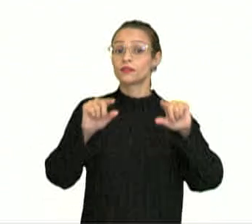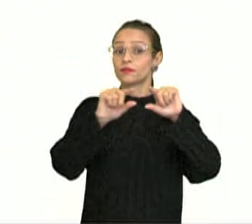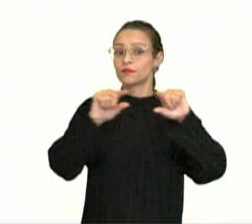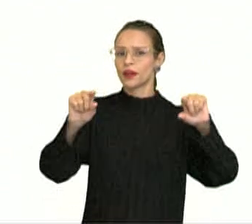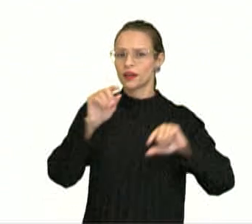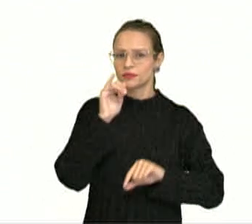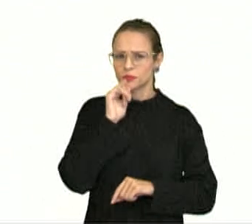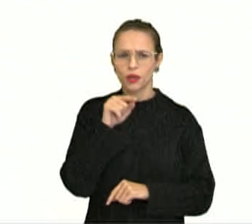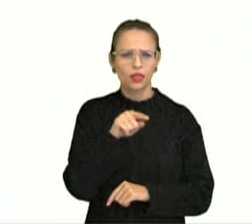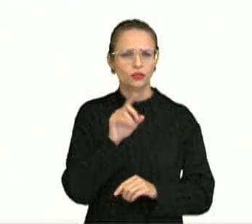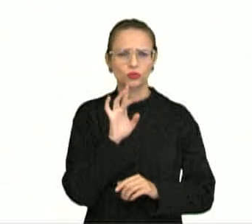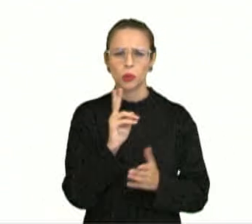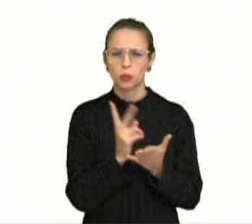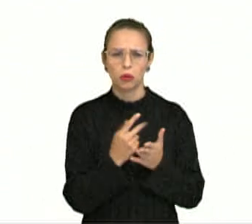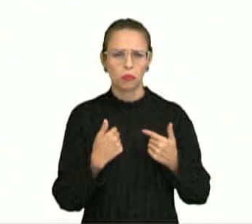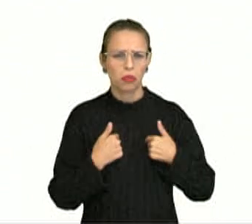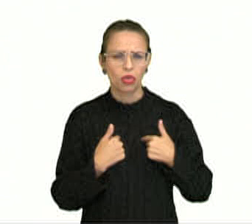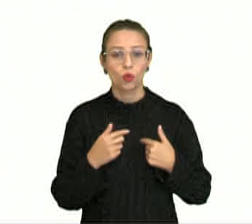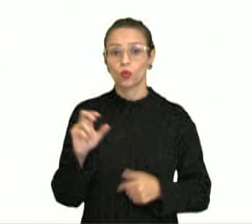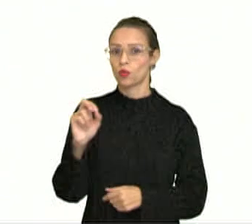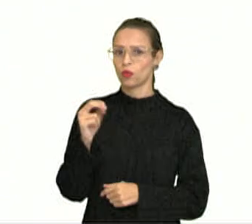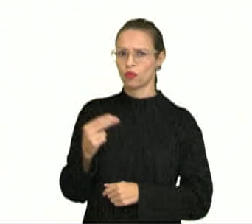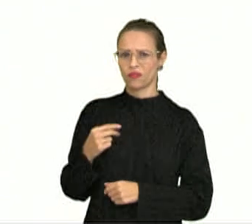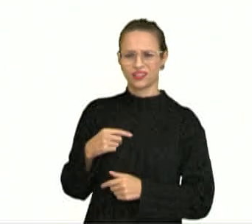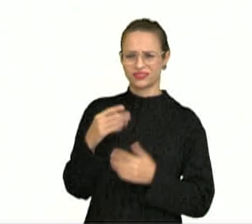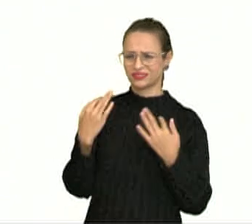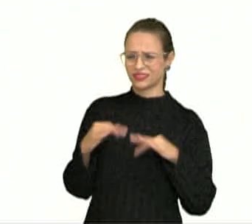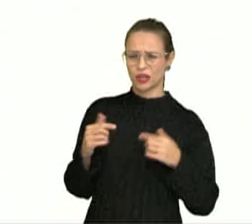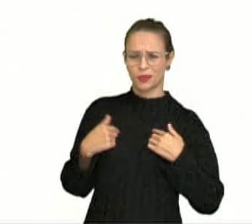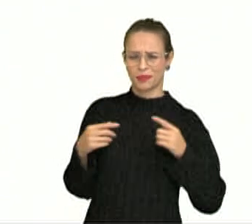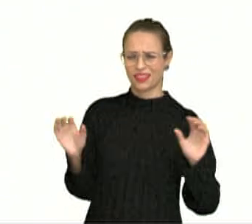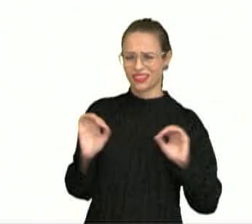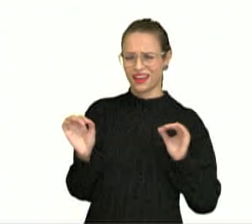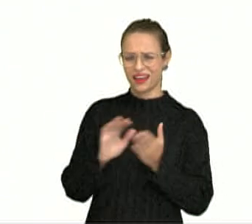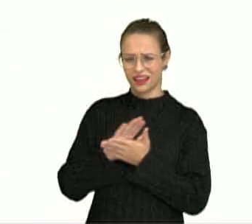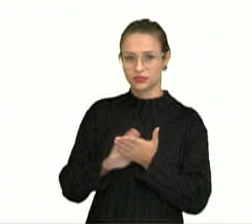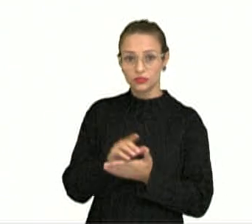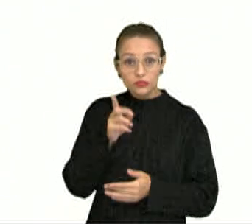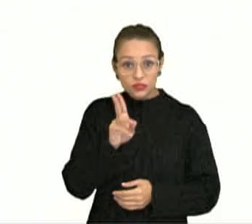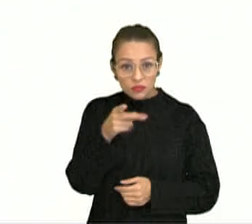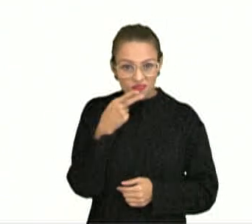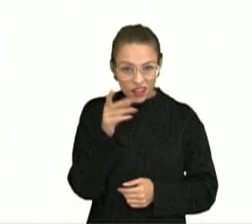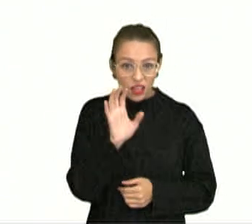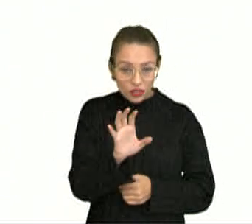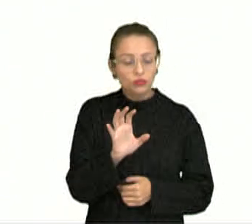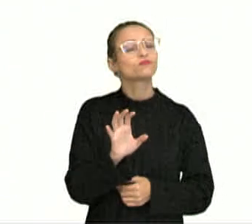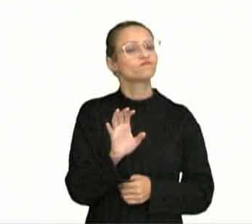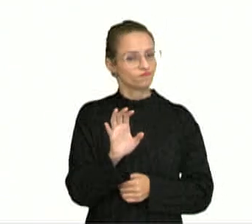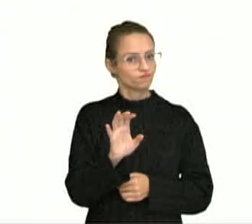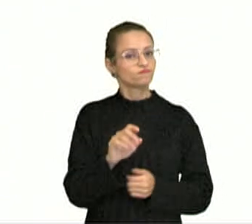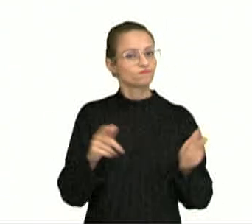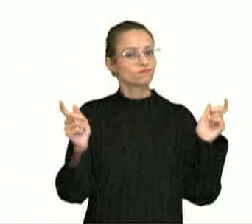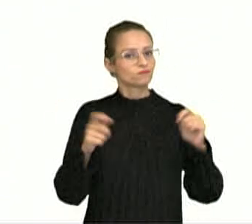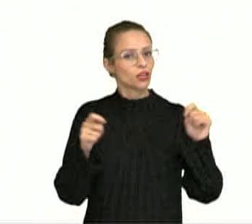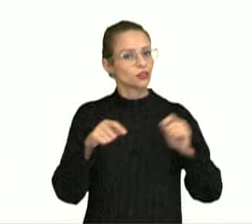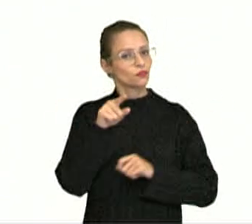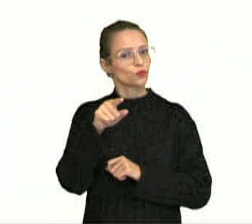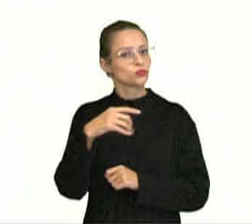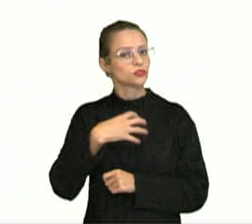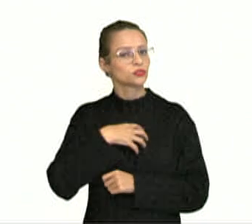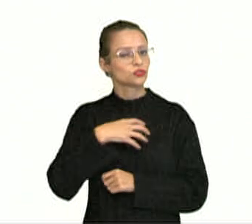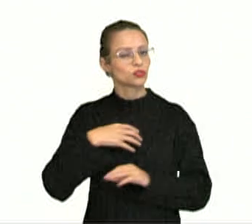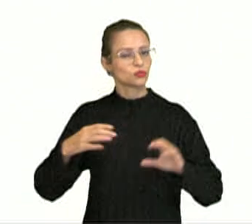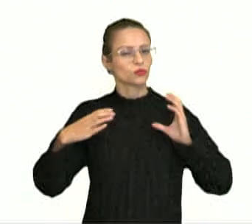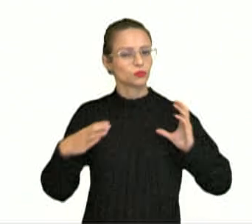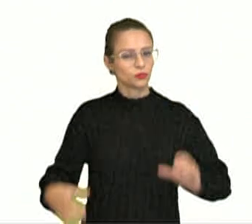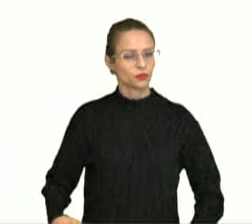"isso só acontece comigo" ou "nada dá certo para mim" são frequentes no seu repertório, é possível que você esteja adotando uma